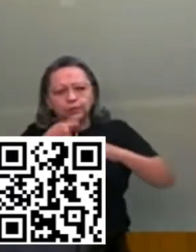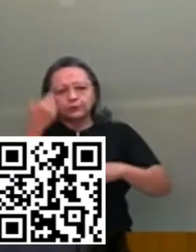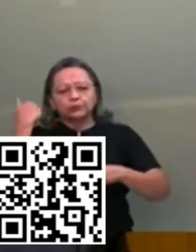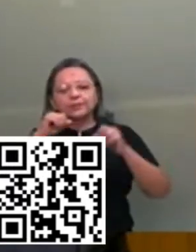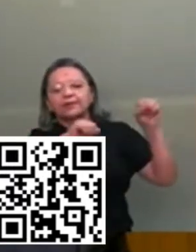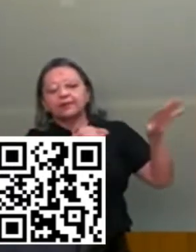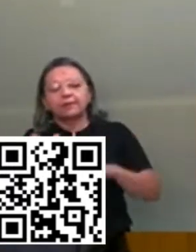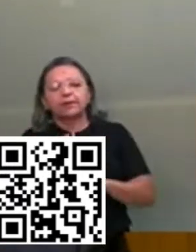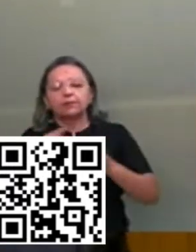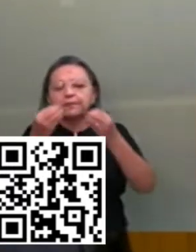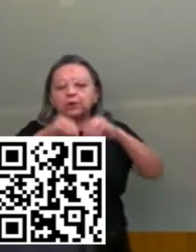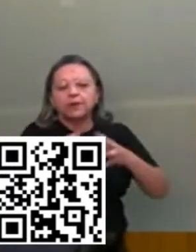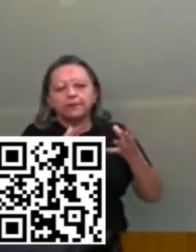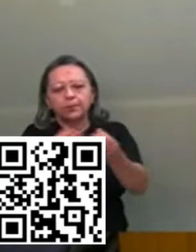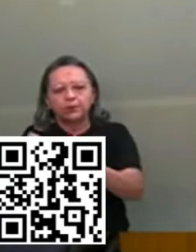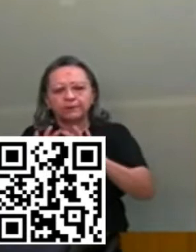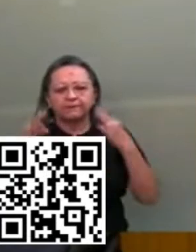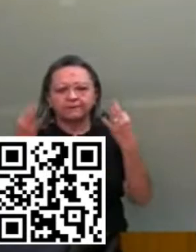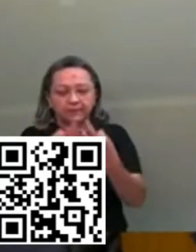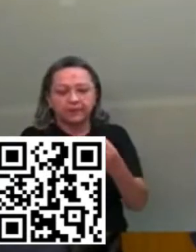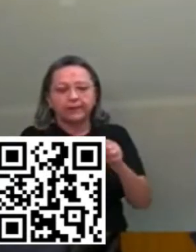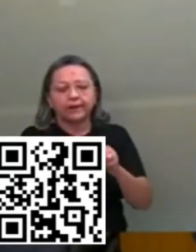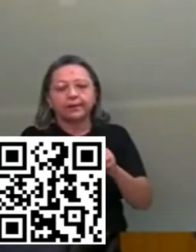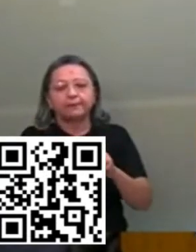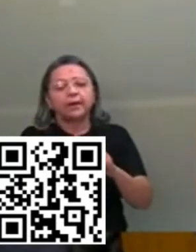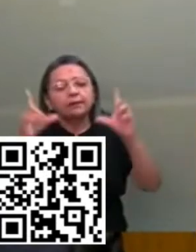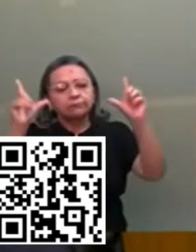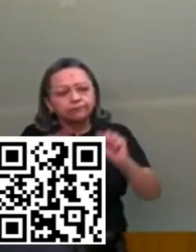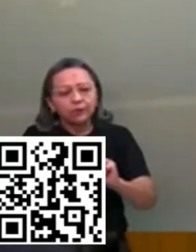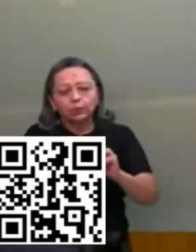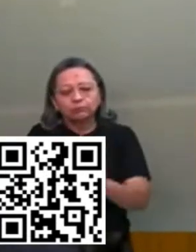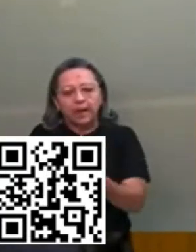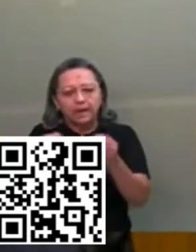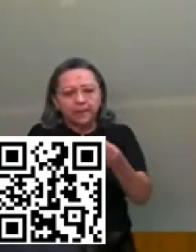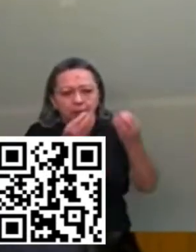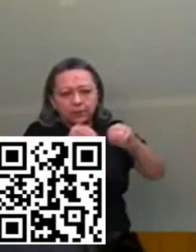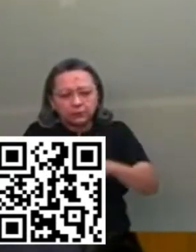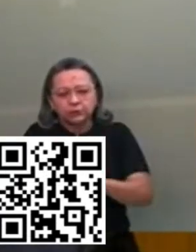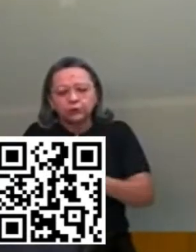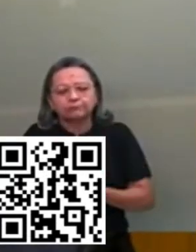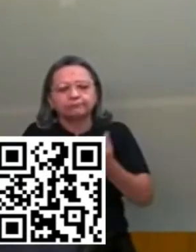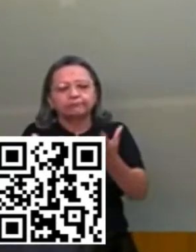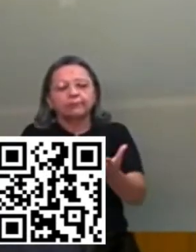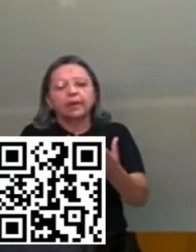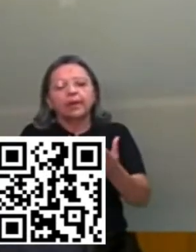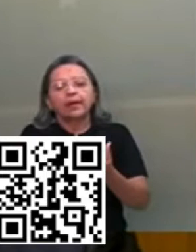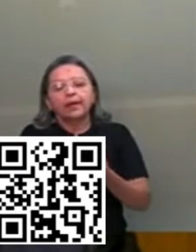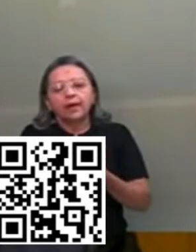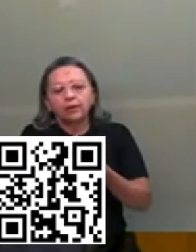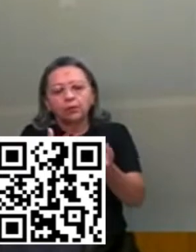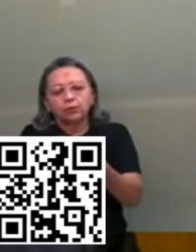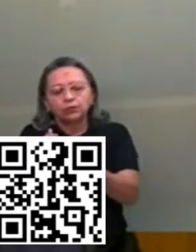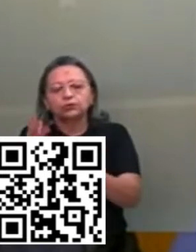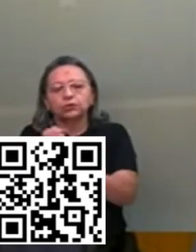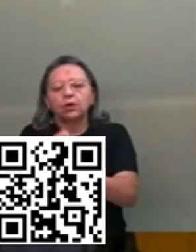ocasionando prejuízos para milhares de famílias. Para minimizar os estragos causados, destinamos recursos